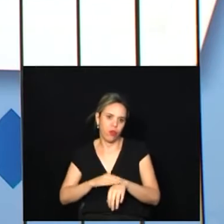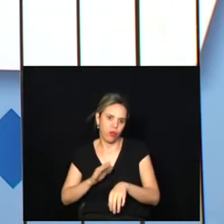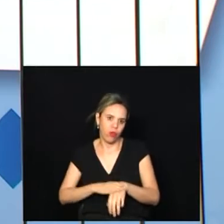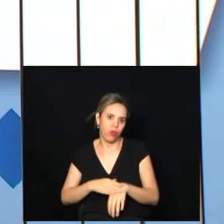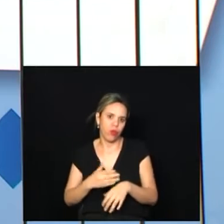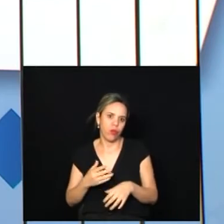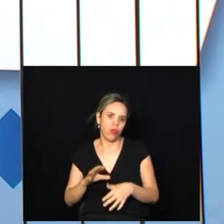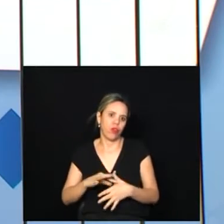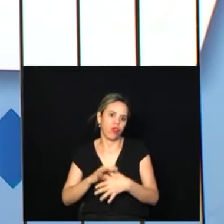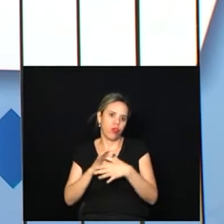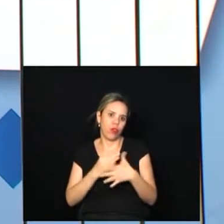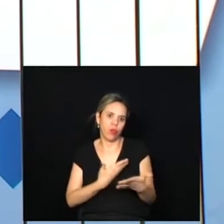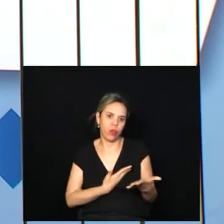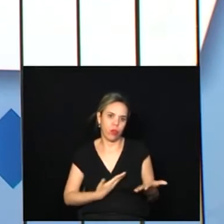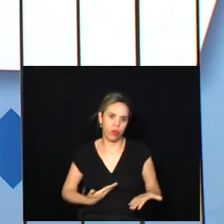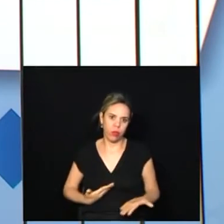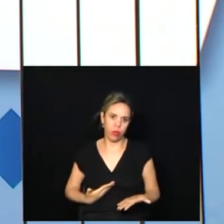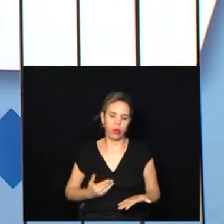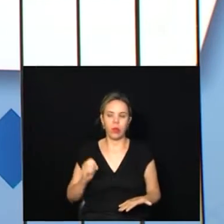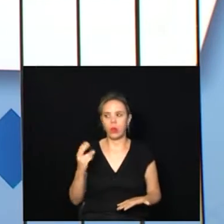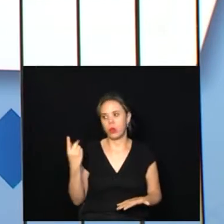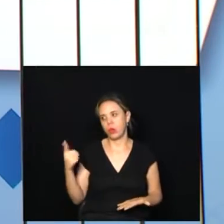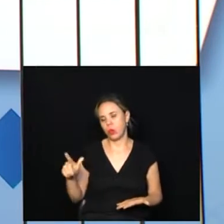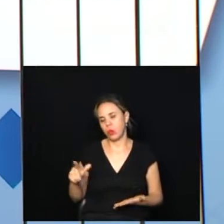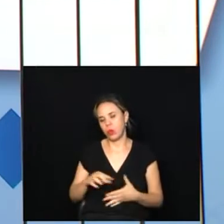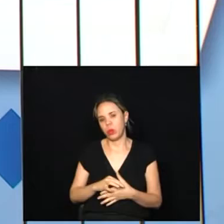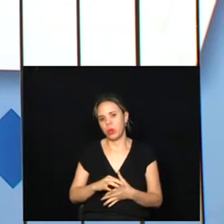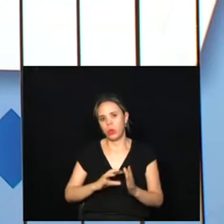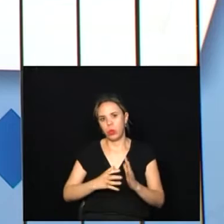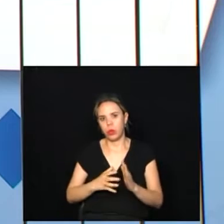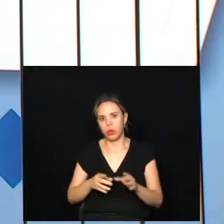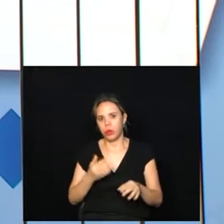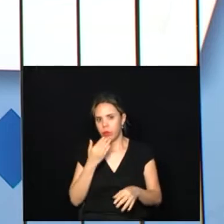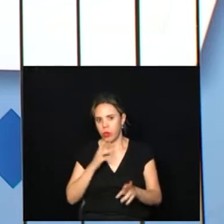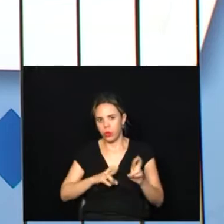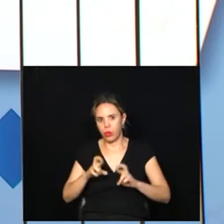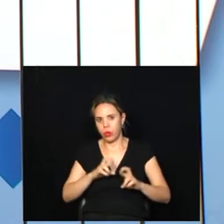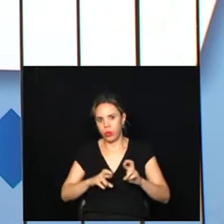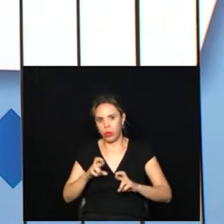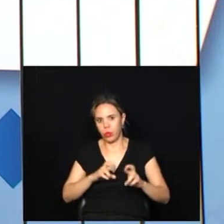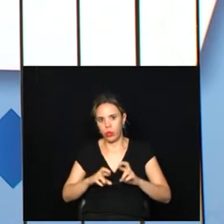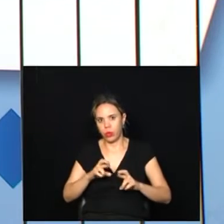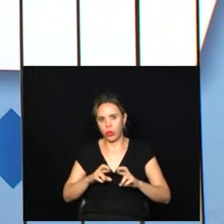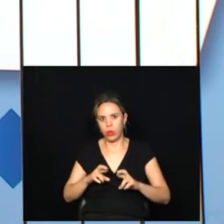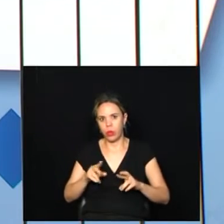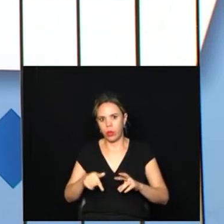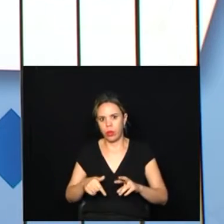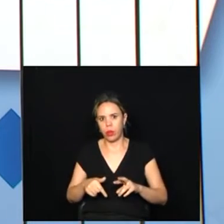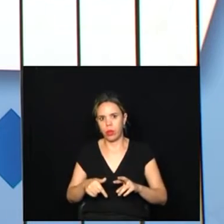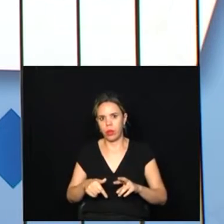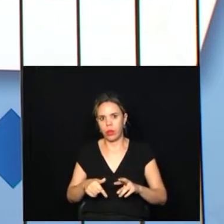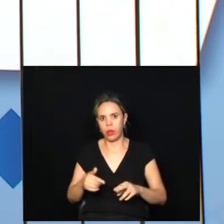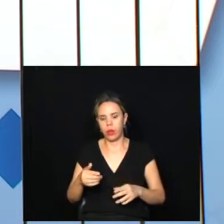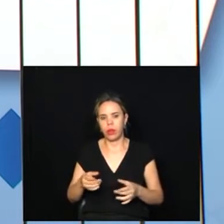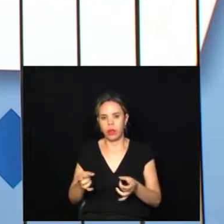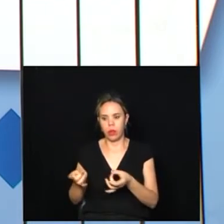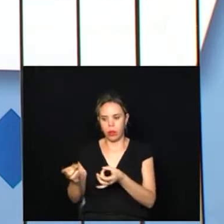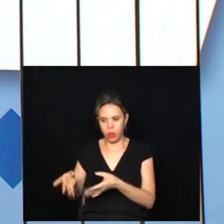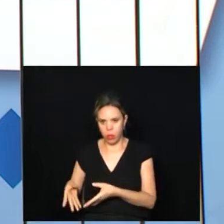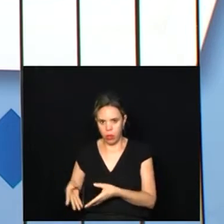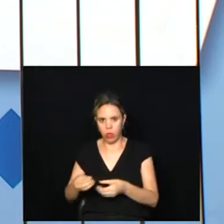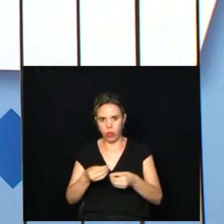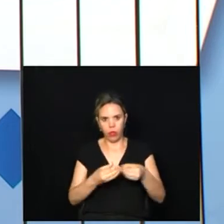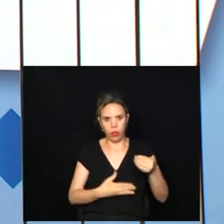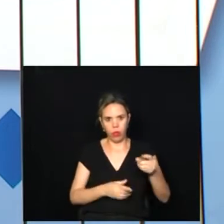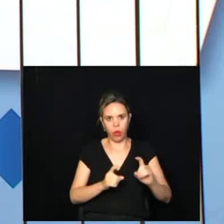pode ser o líder de governo ou um outro líder de outro partido, pede a vistas. Ou seja, aquela matéria, ela sai da pauta